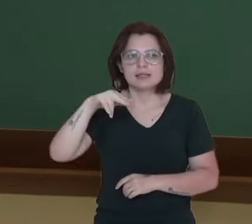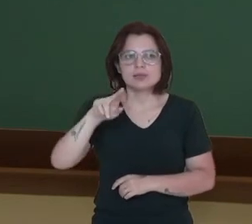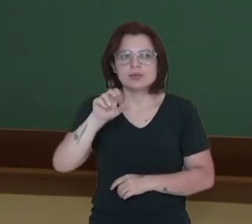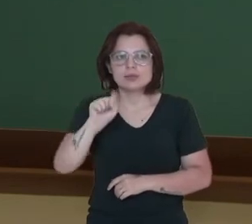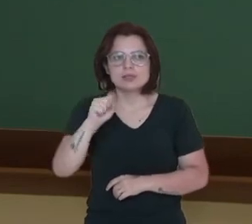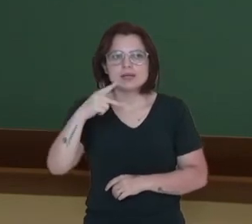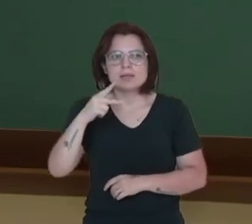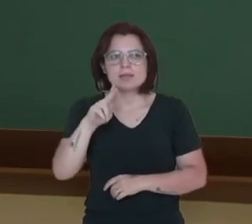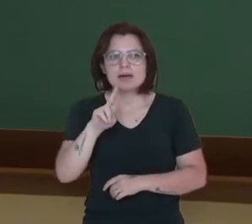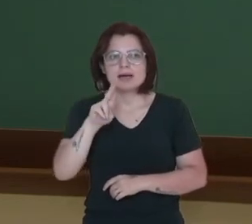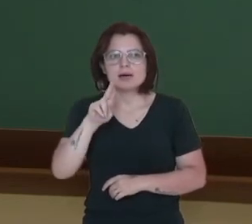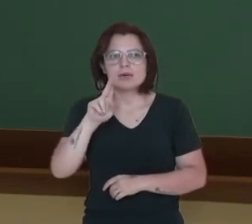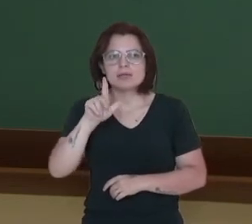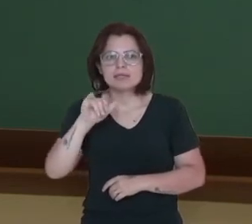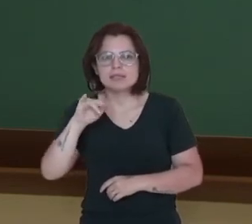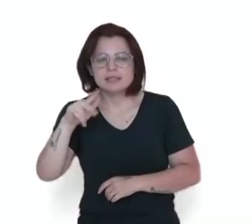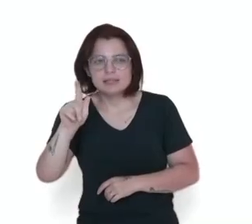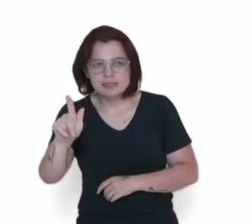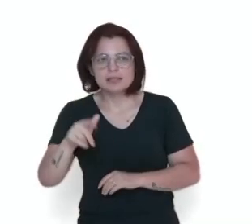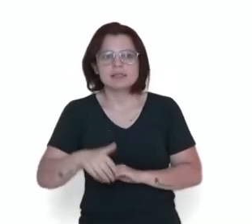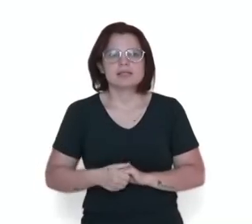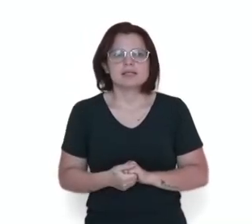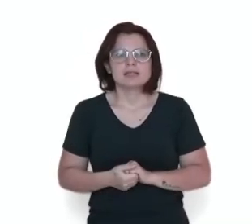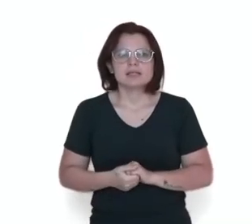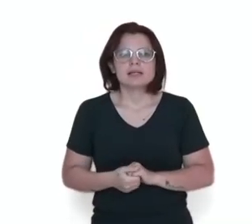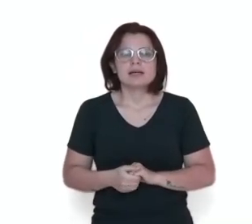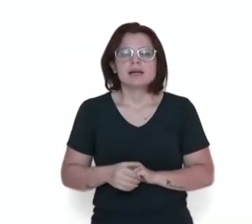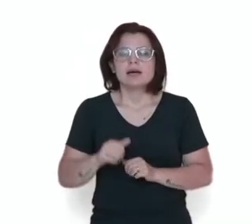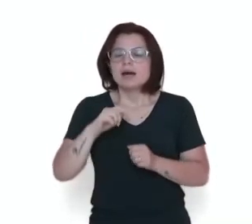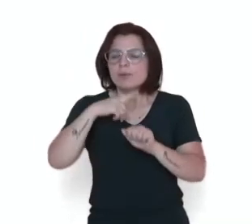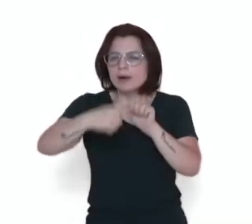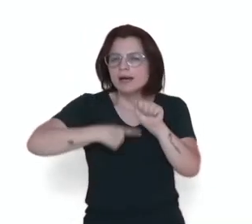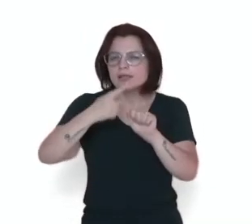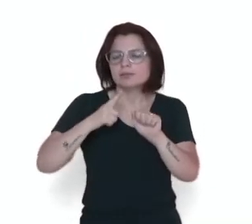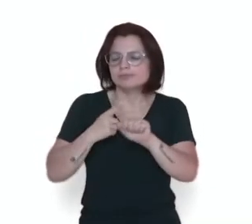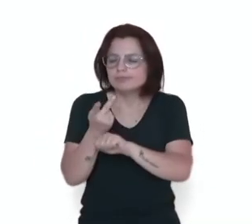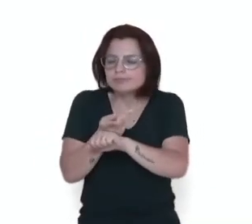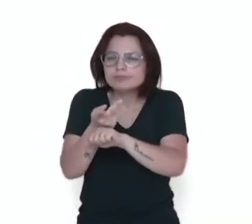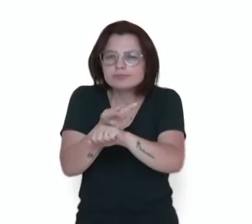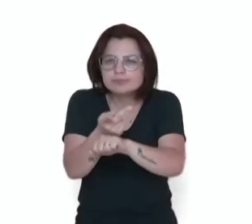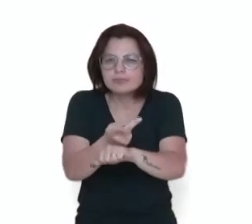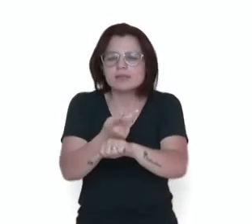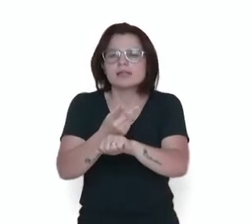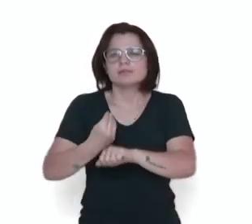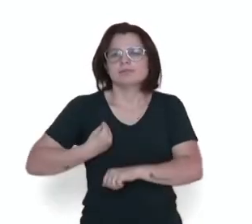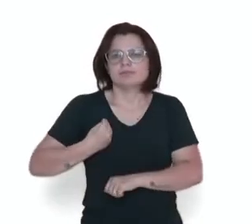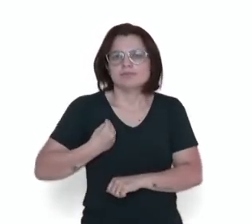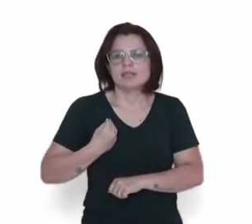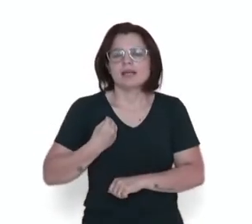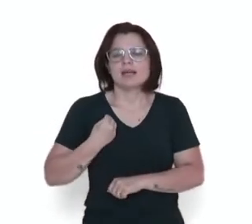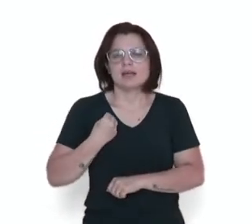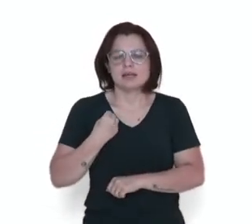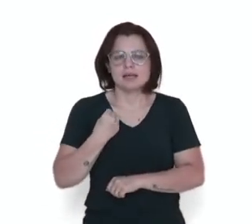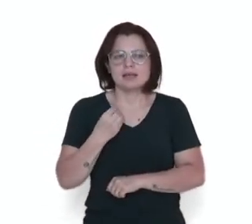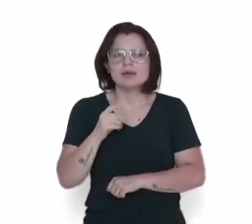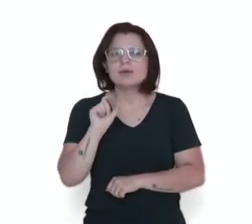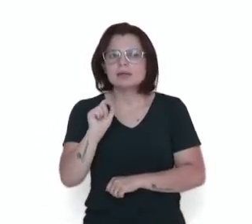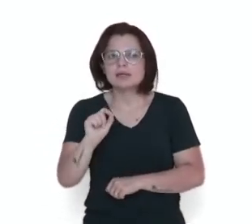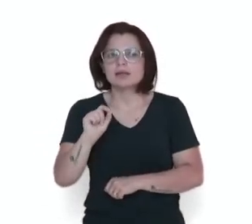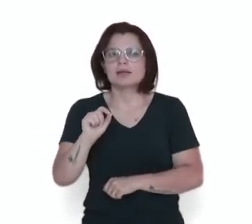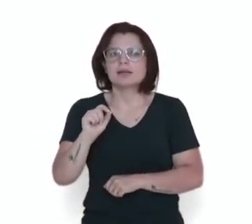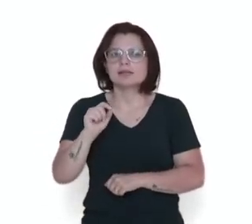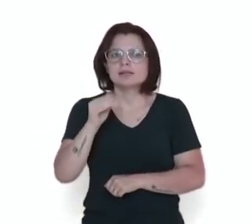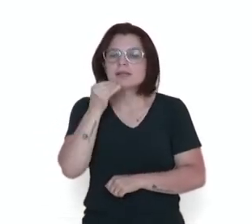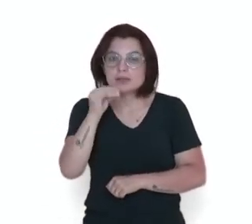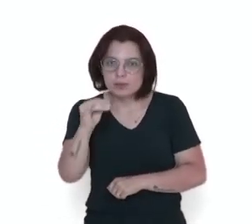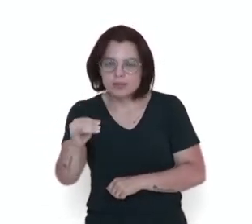do Lewis. E ele vai falar o seguinte, que os átomos buscam estabilidade eletrônica ao realizar uma ligação química, o que é explicado